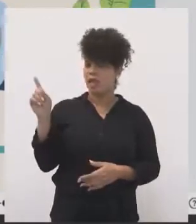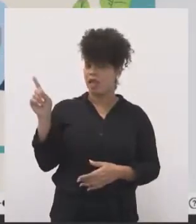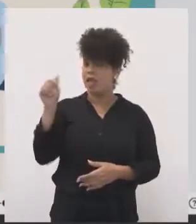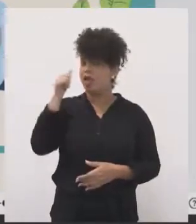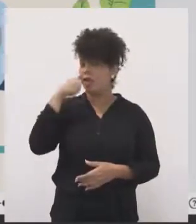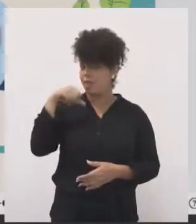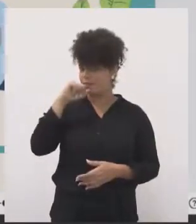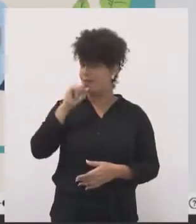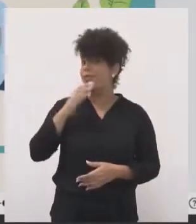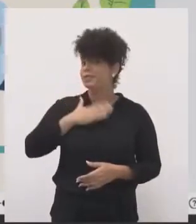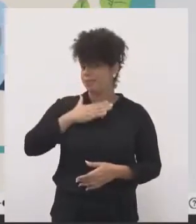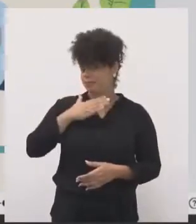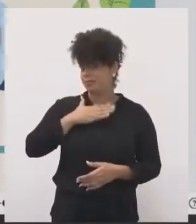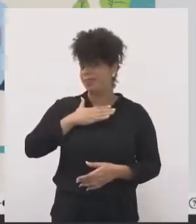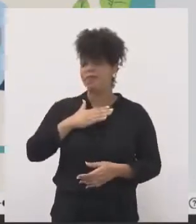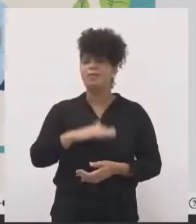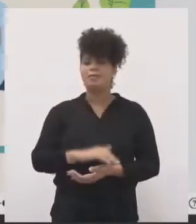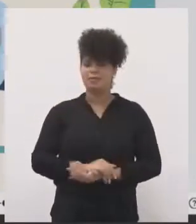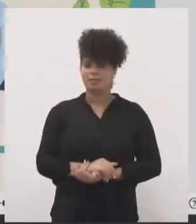mamãe.